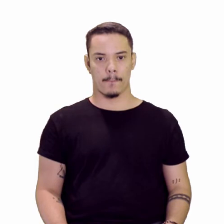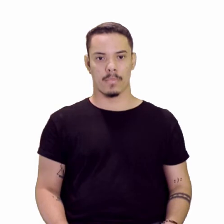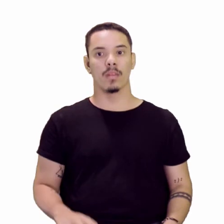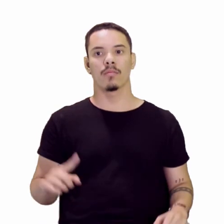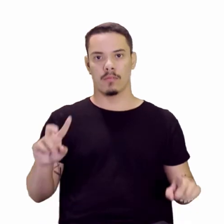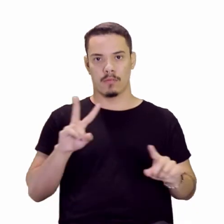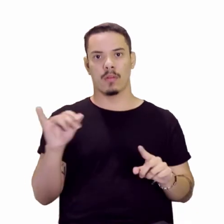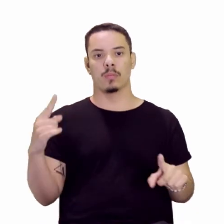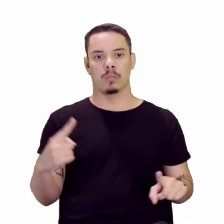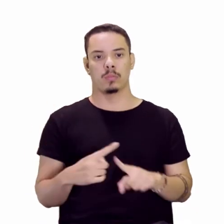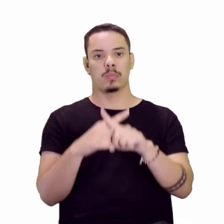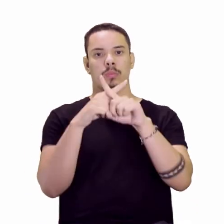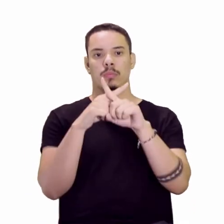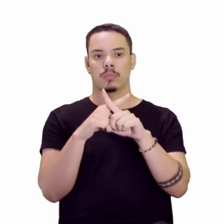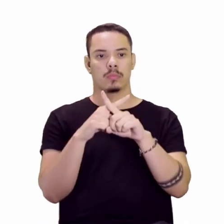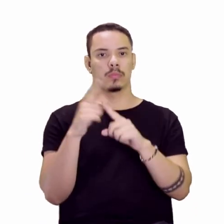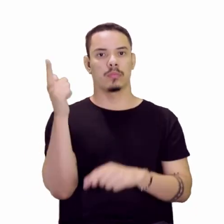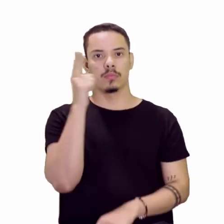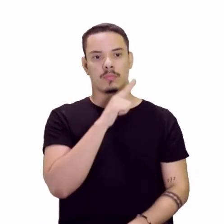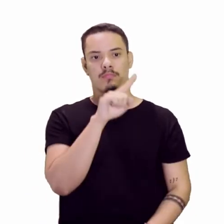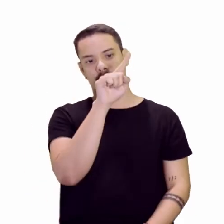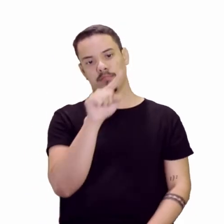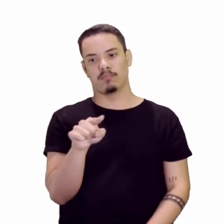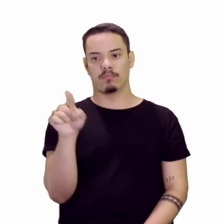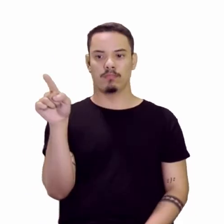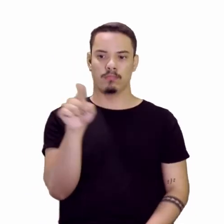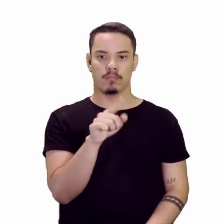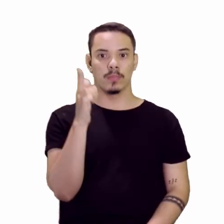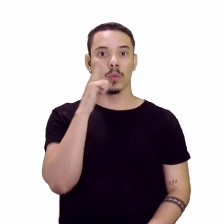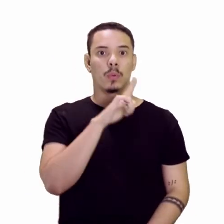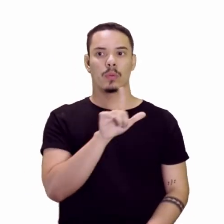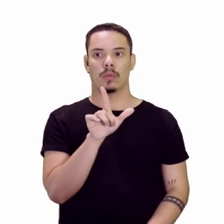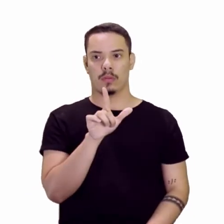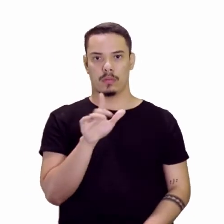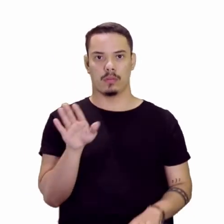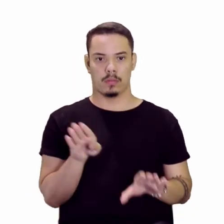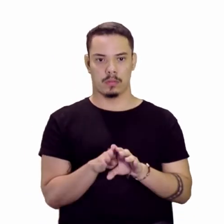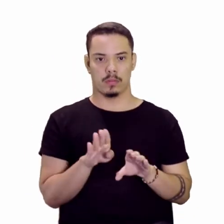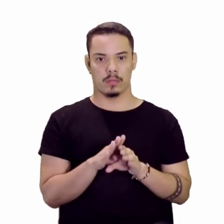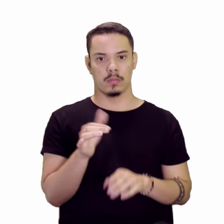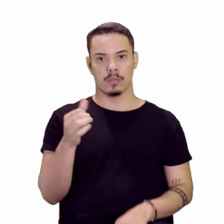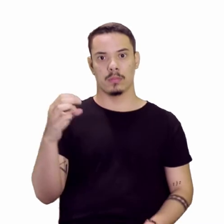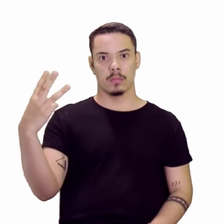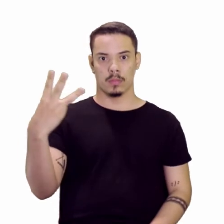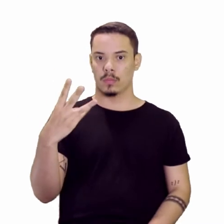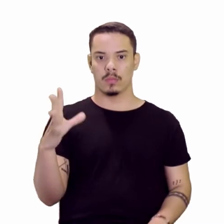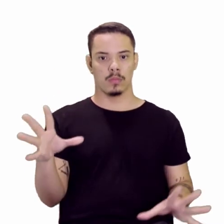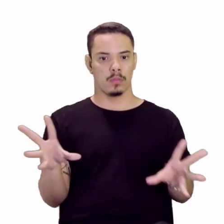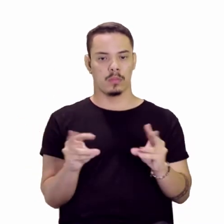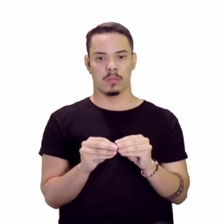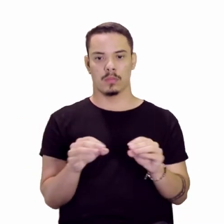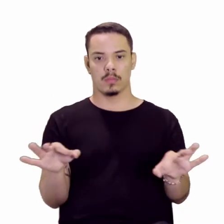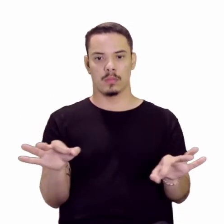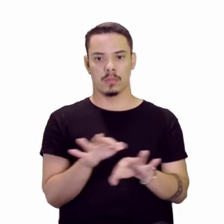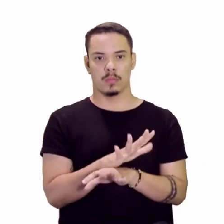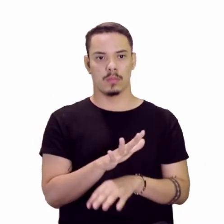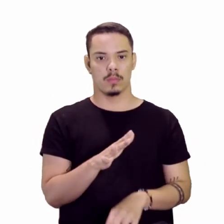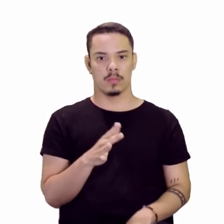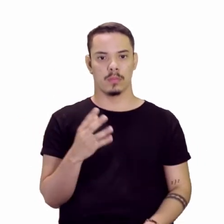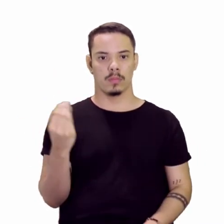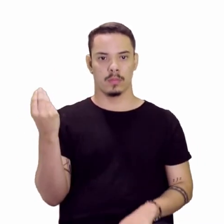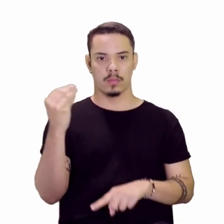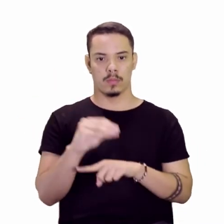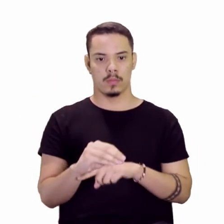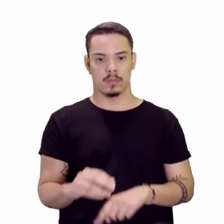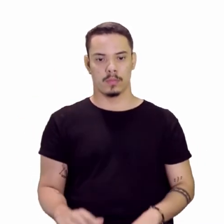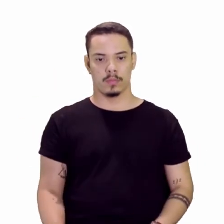fazer a multiplicação por 10 à terceira, não é isso? Então, Justamente. ó, é só multiplicar aqui e acrescenta,